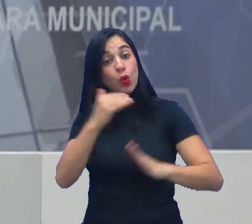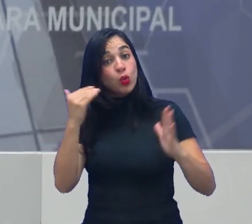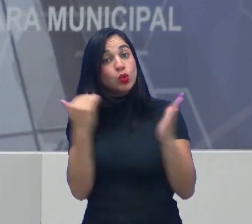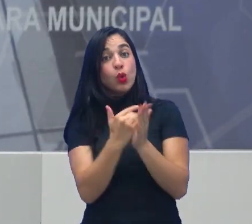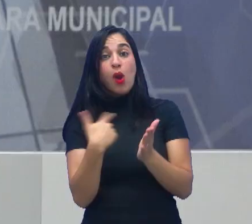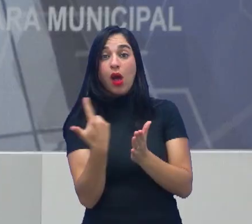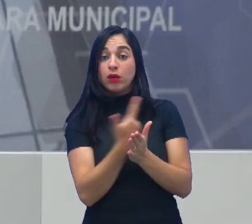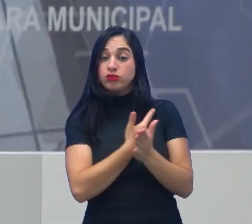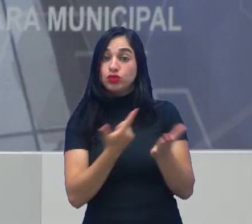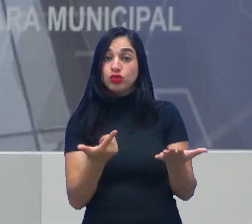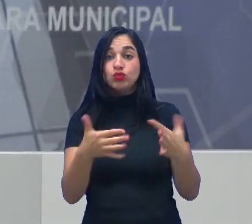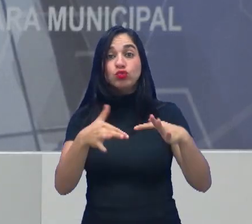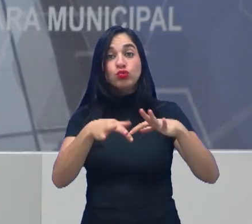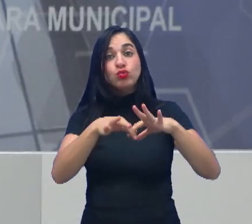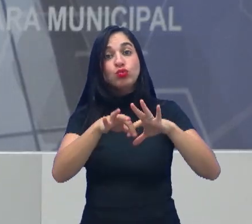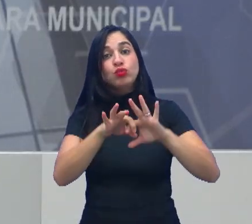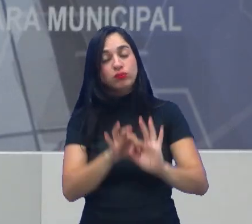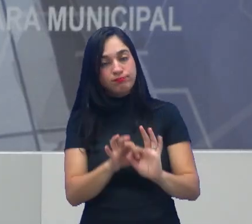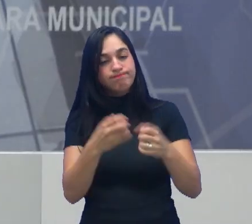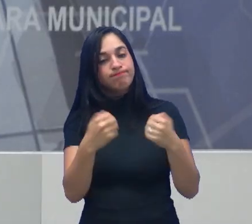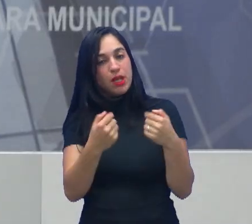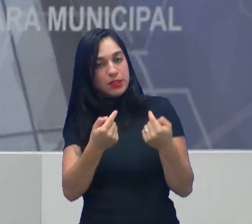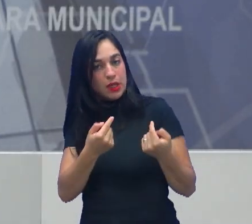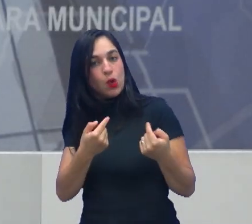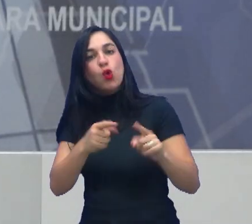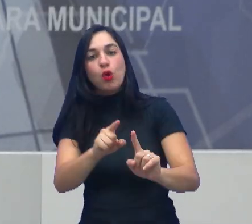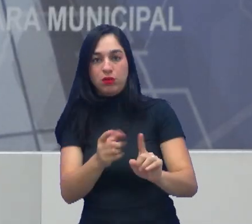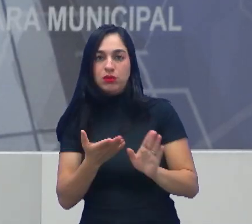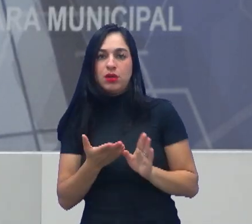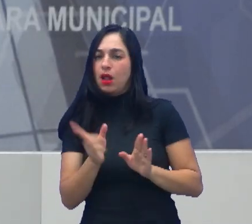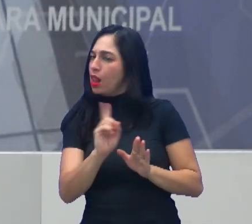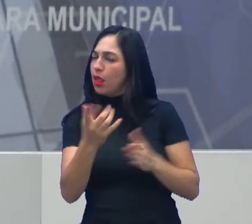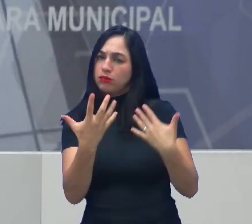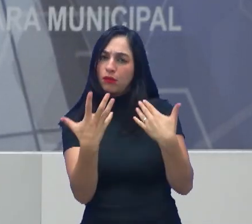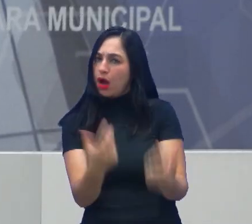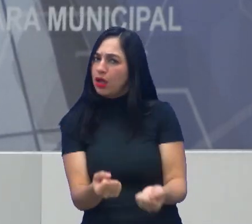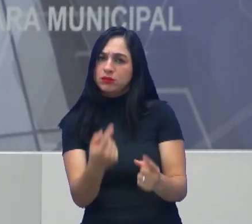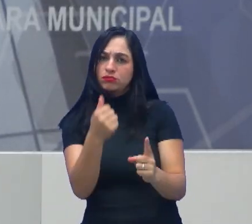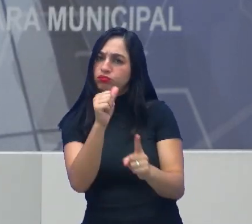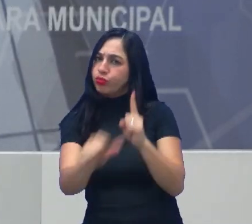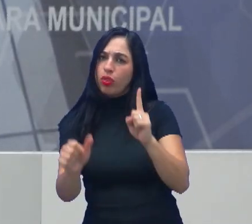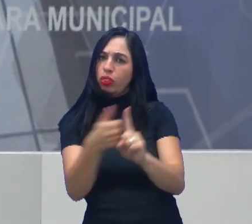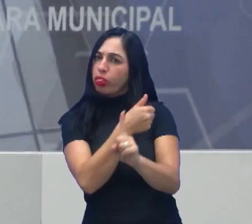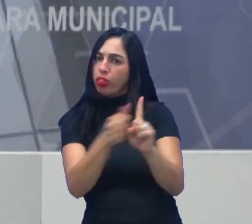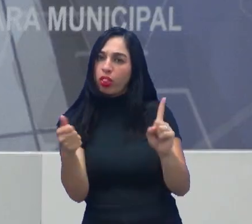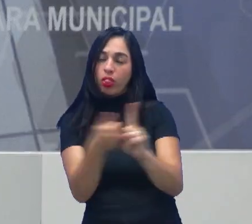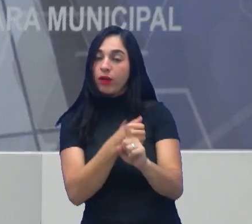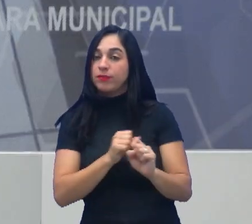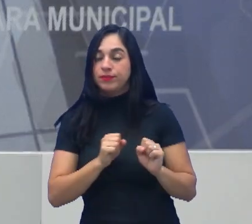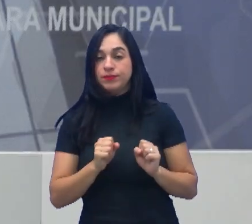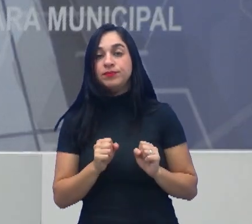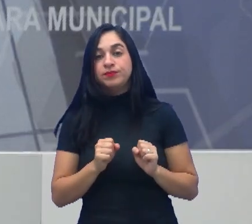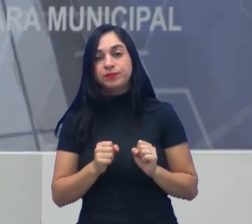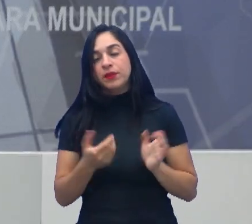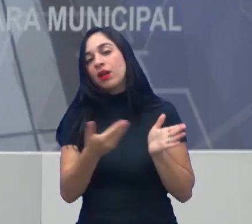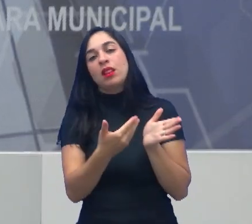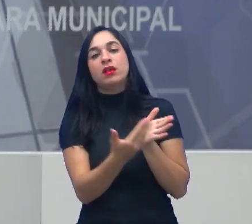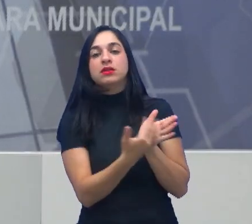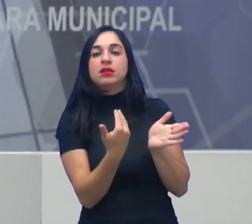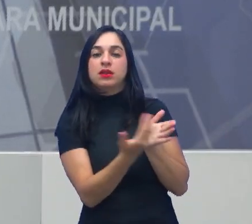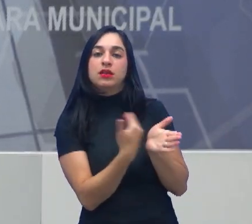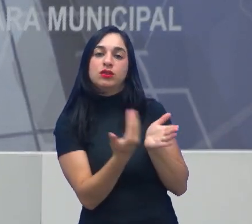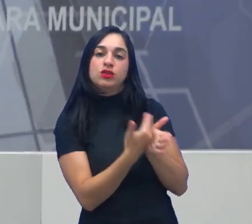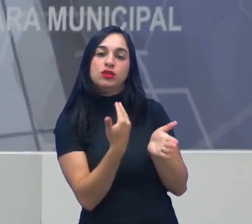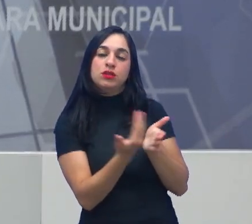questão de todos nós. E o meu questionamento acerca dessa cartilha trata-se